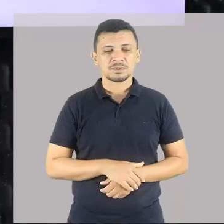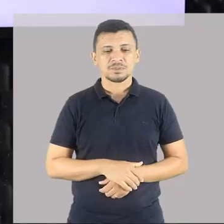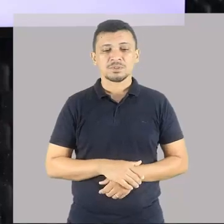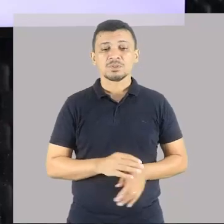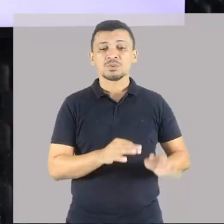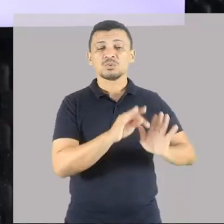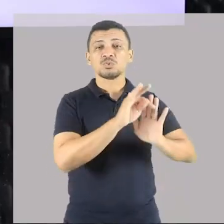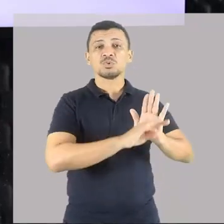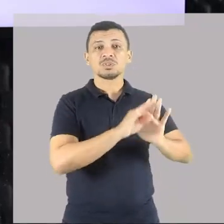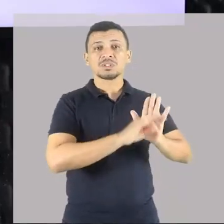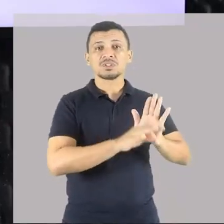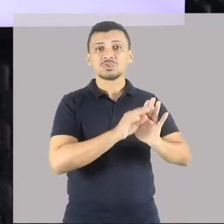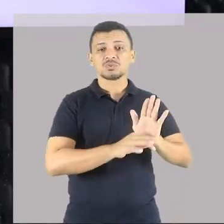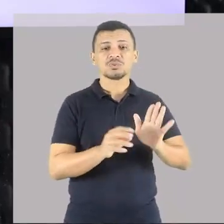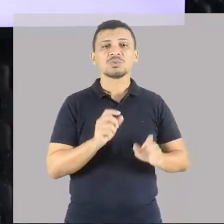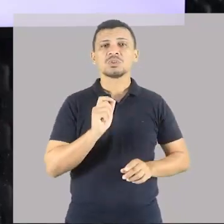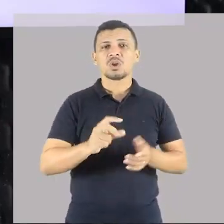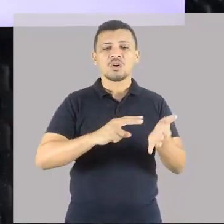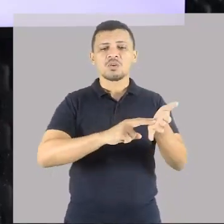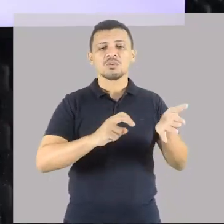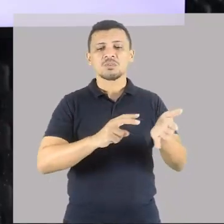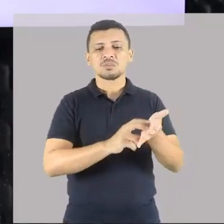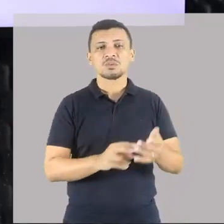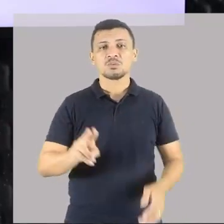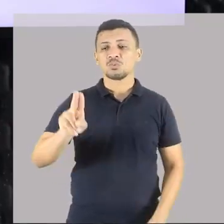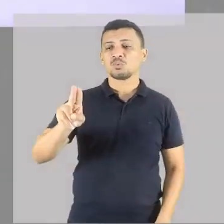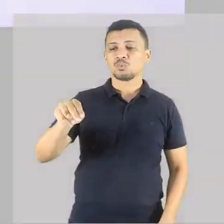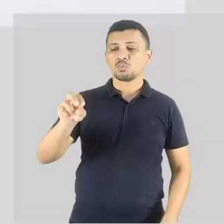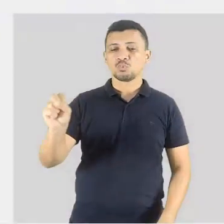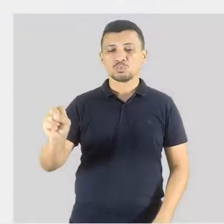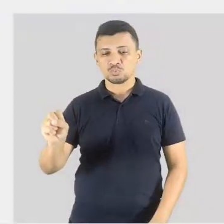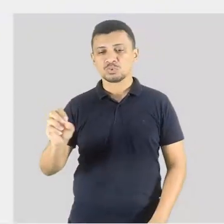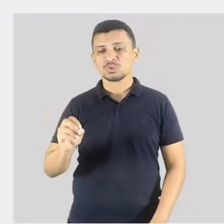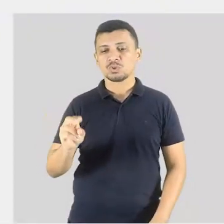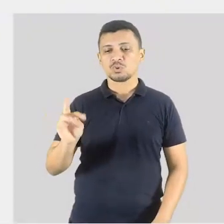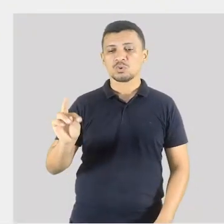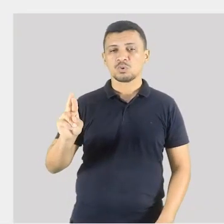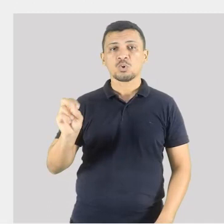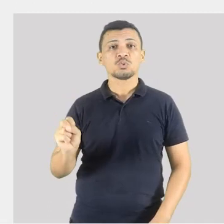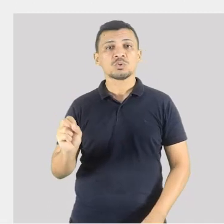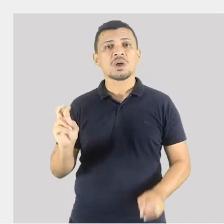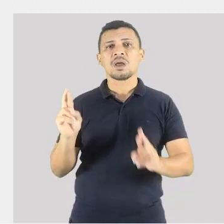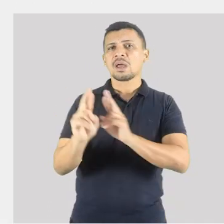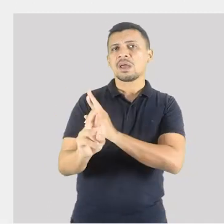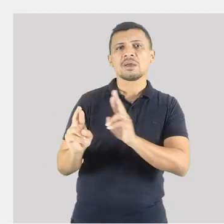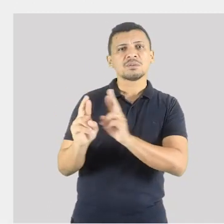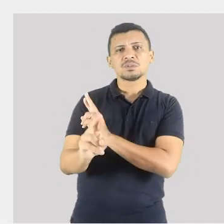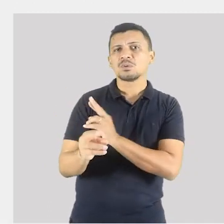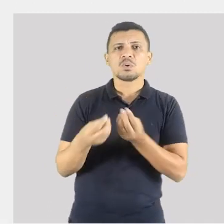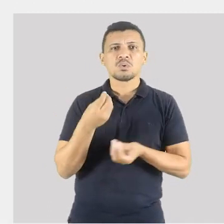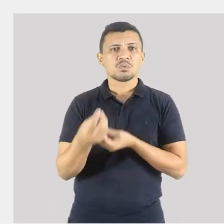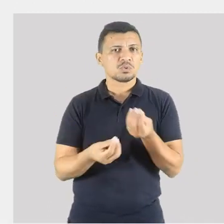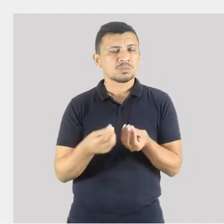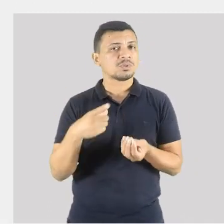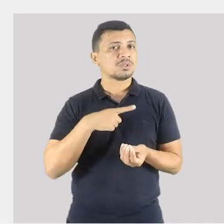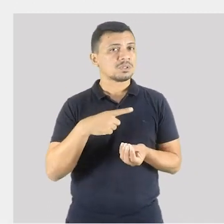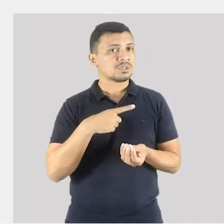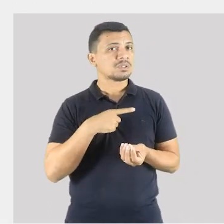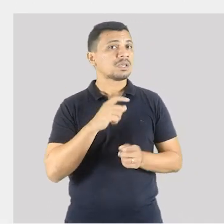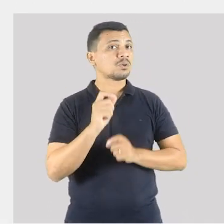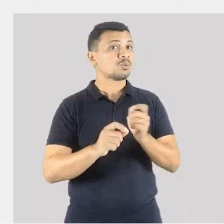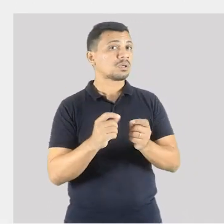ó, no texto, os vocábulos uns e outros relacionam-se entre si por meio de uma estrutura